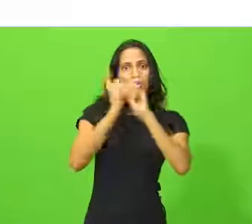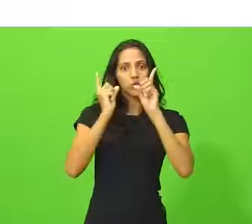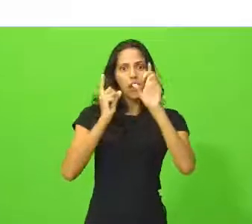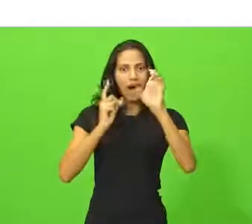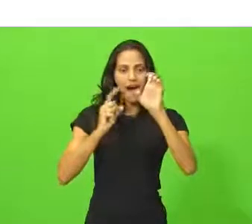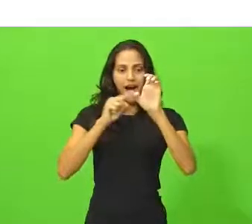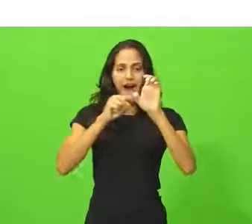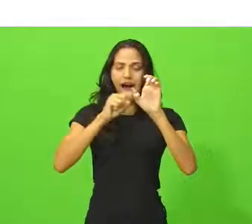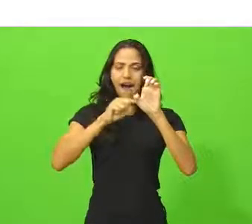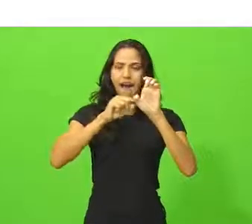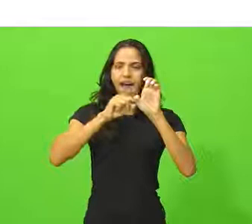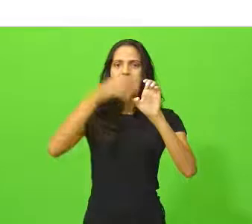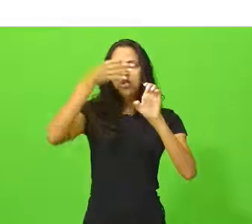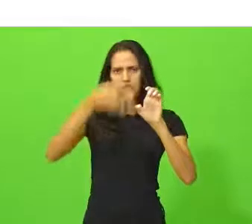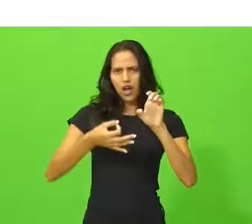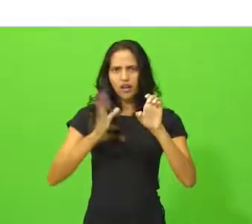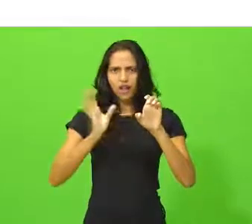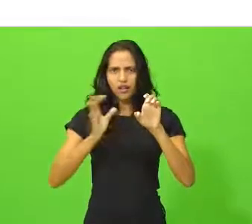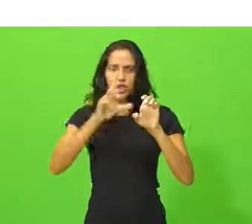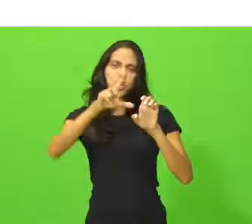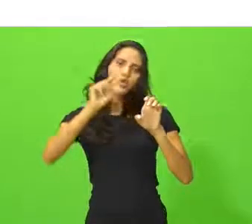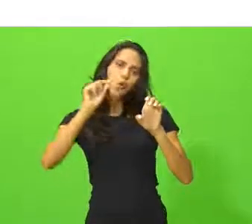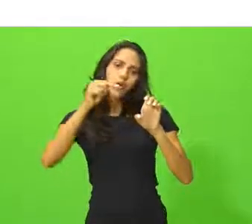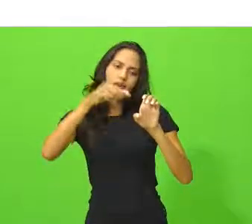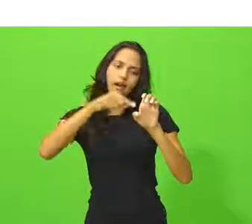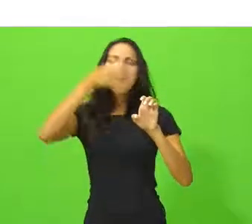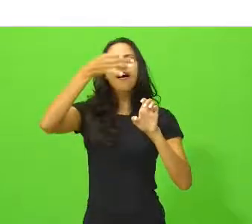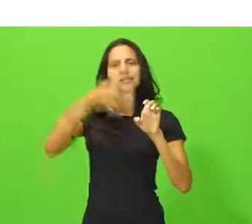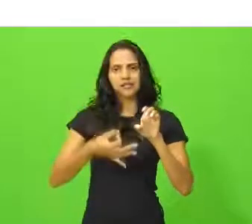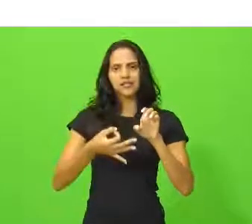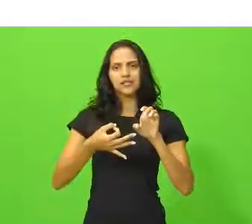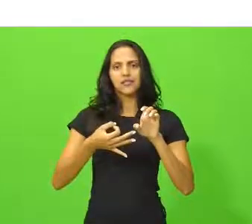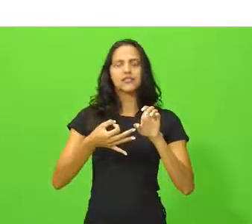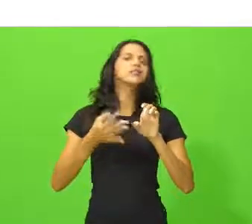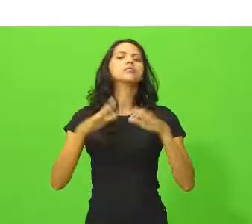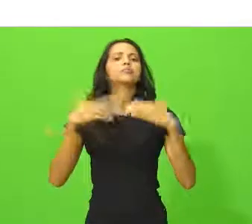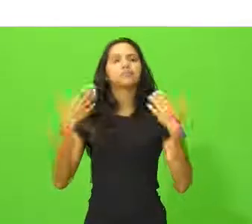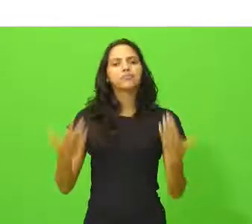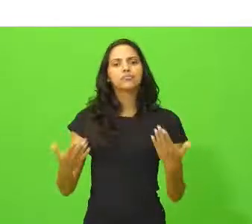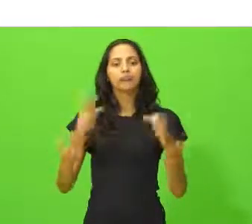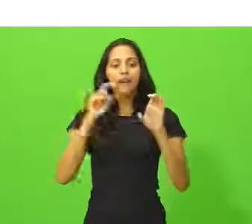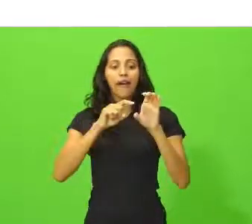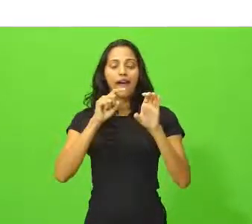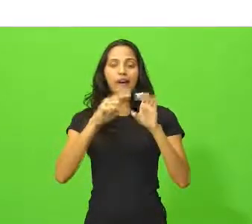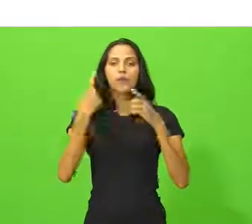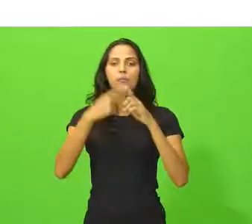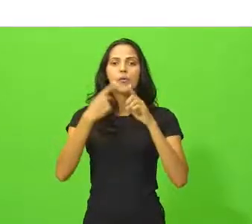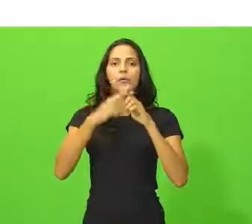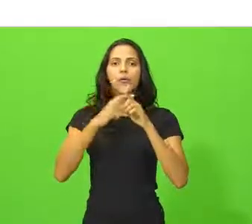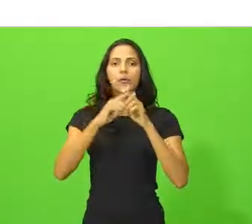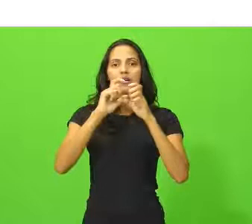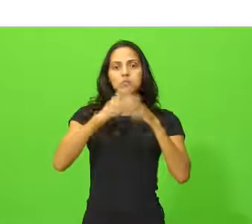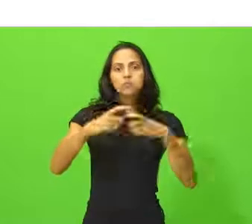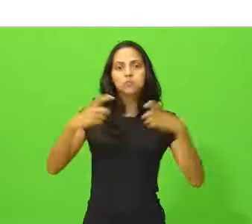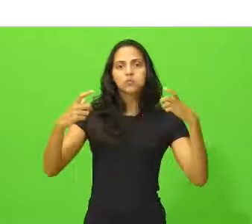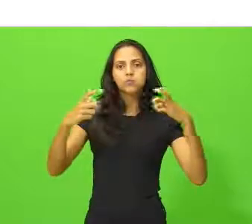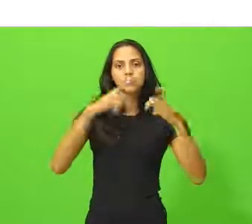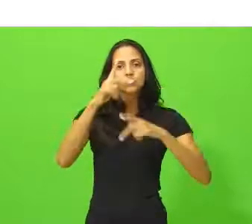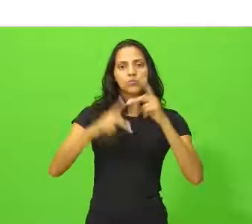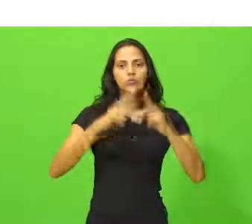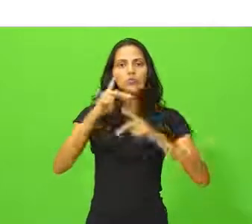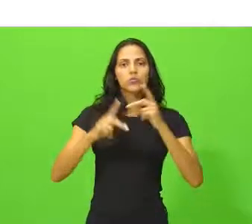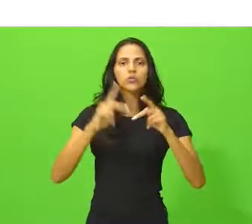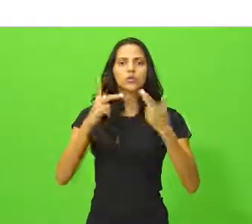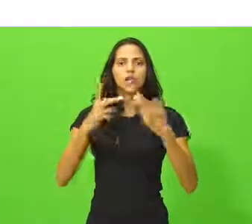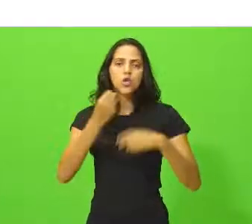Tá? Letra E é, portanto, a nossa questão correta. A intensificação no processo de urbanização,